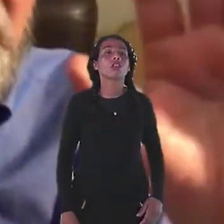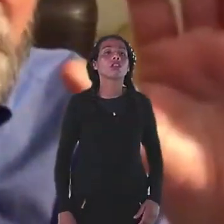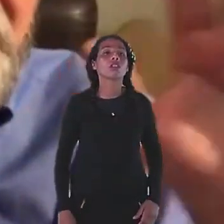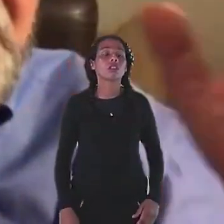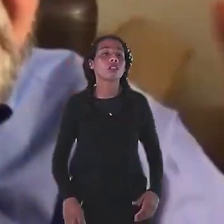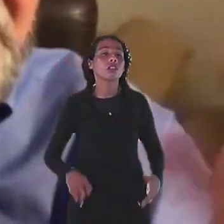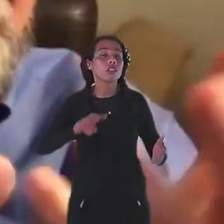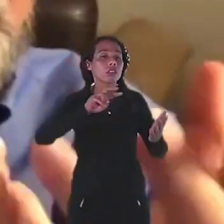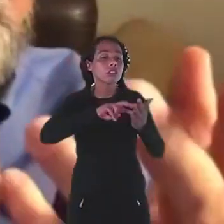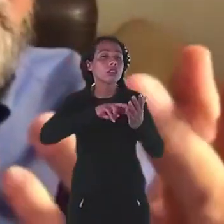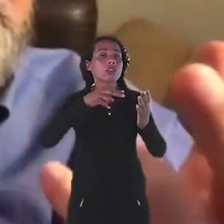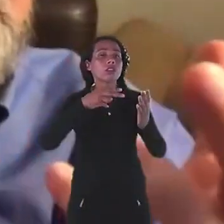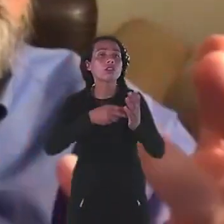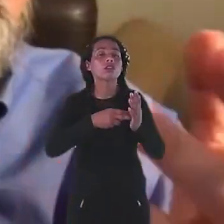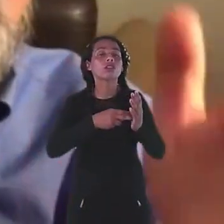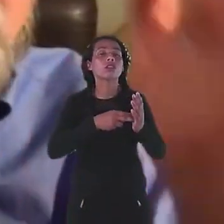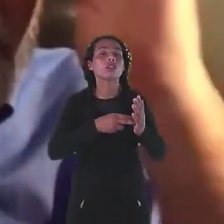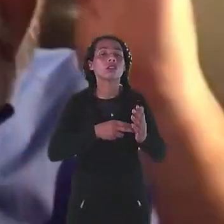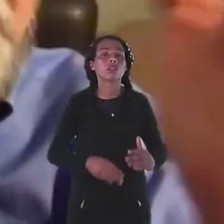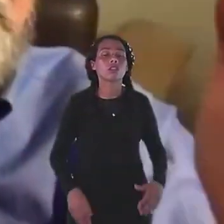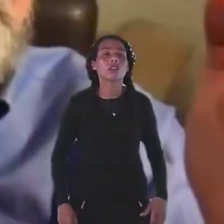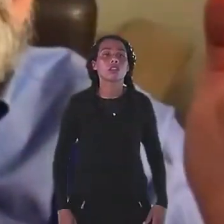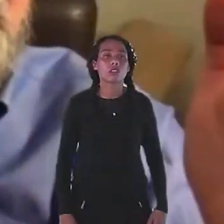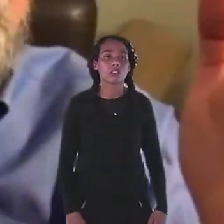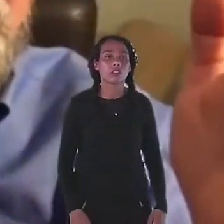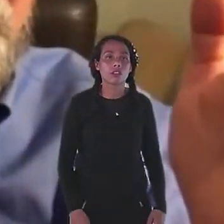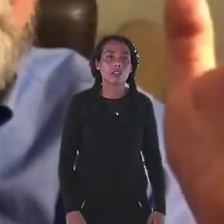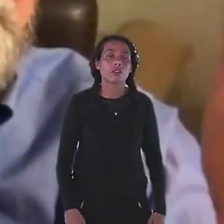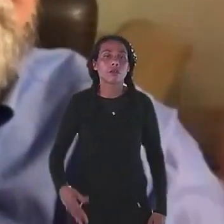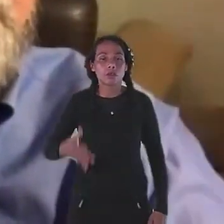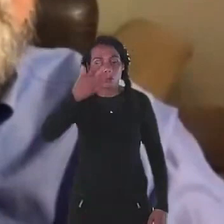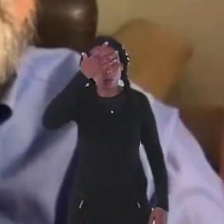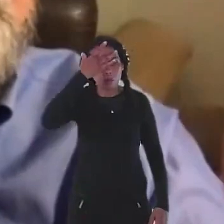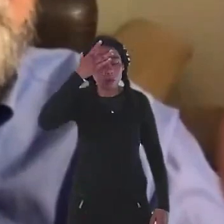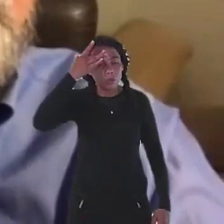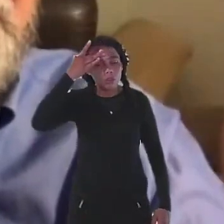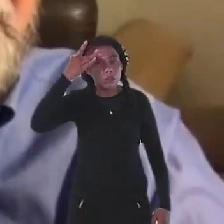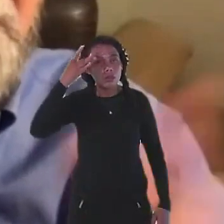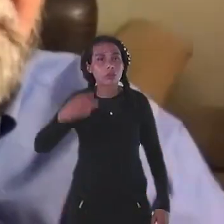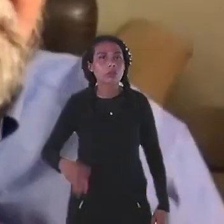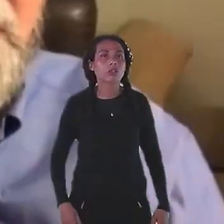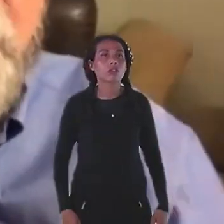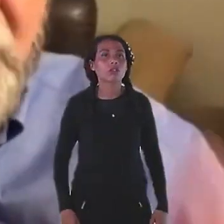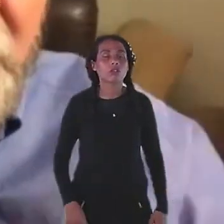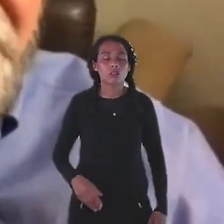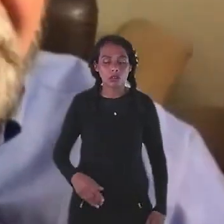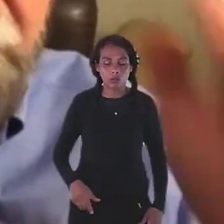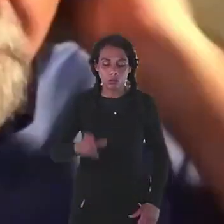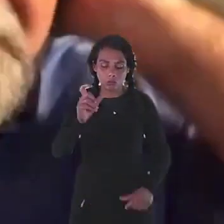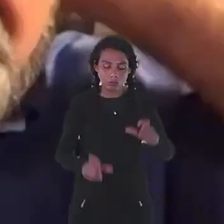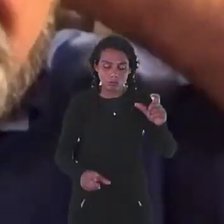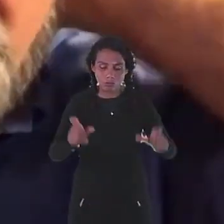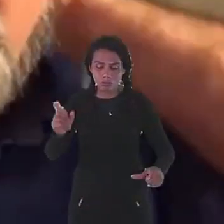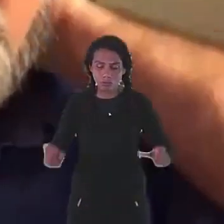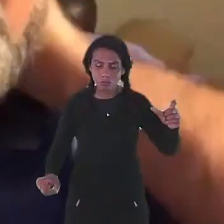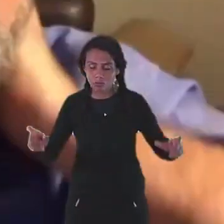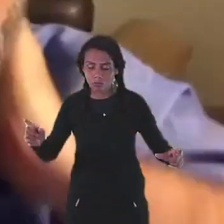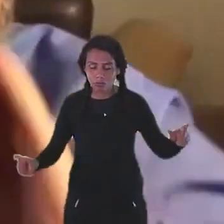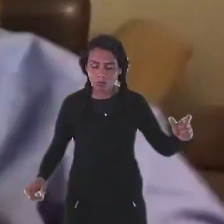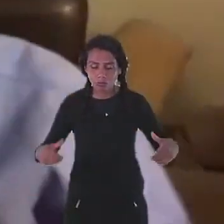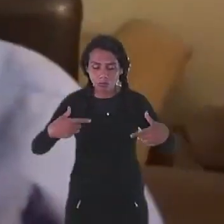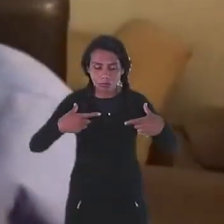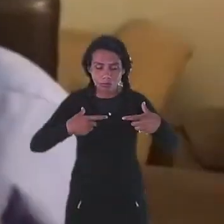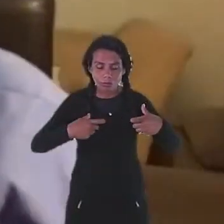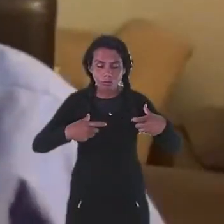de pessoas sincronizassem suas mentes com uma única mensagem, que eu chamo de vírus informacional. Quando o avião do presidente Hutu